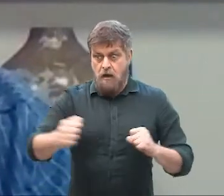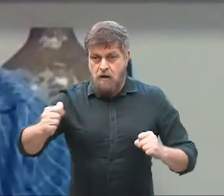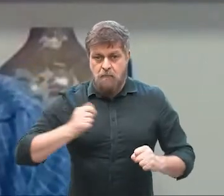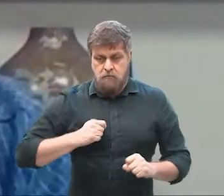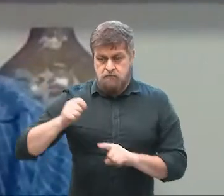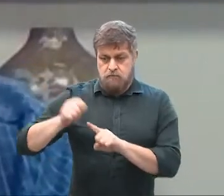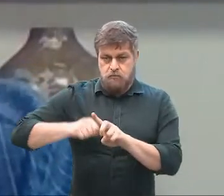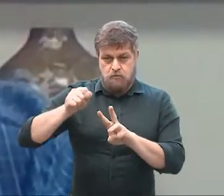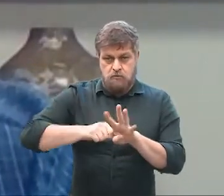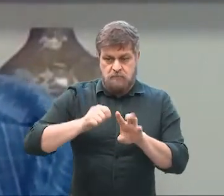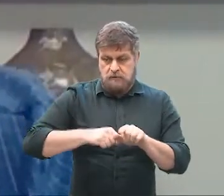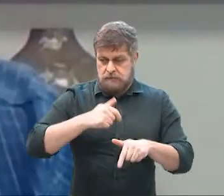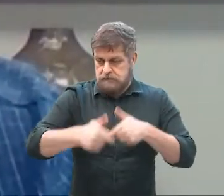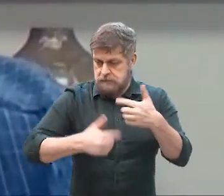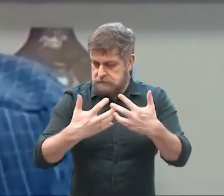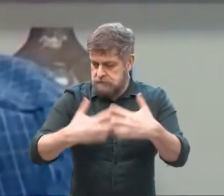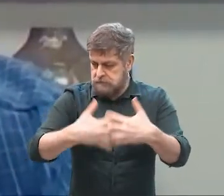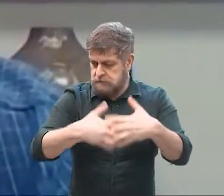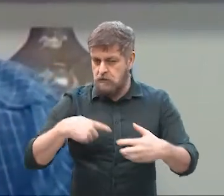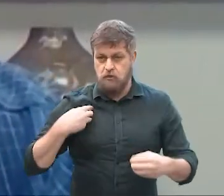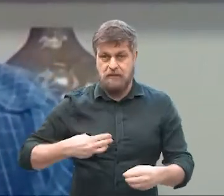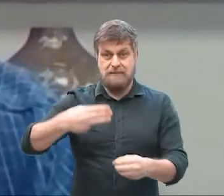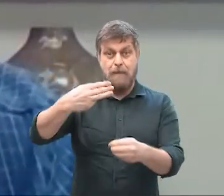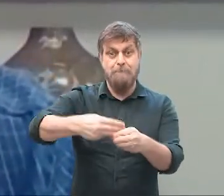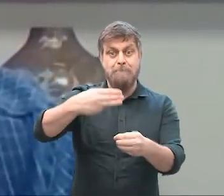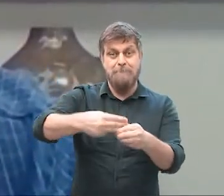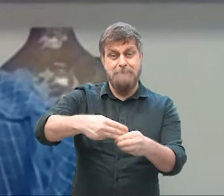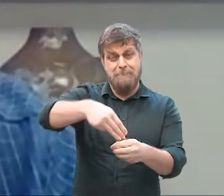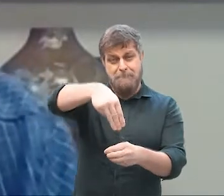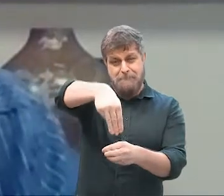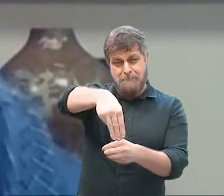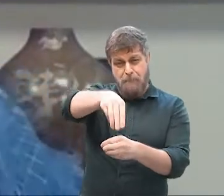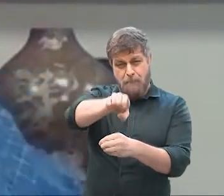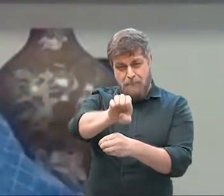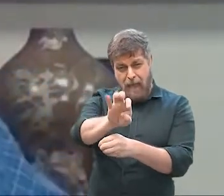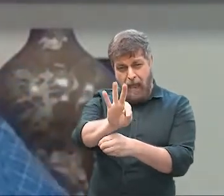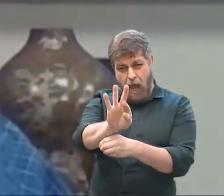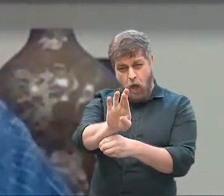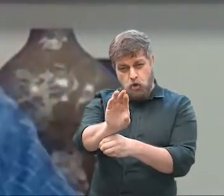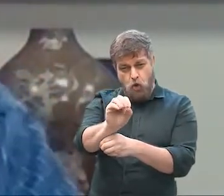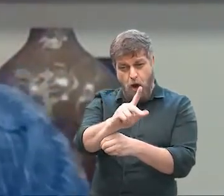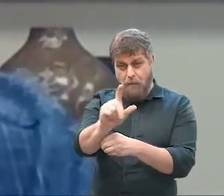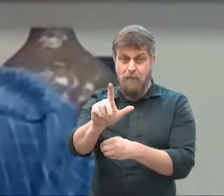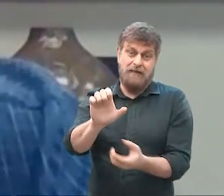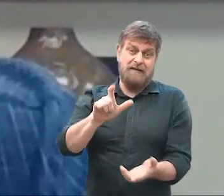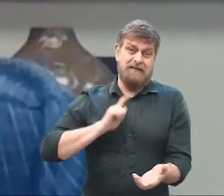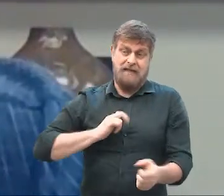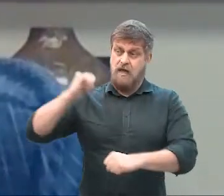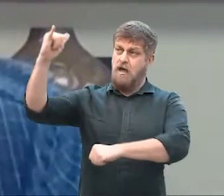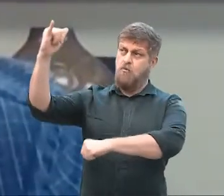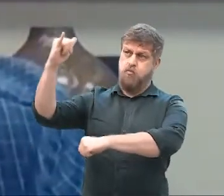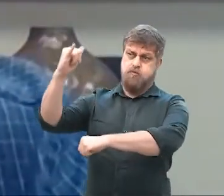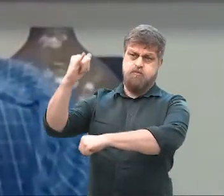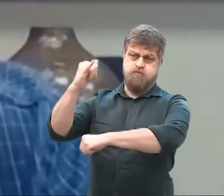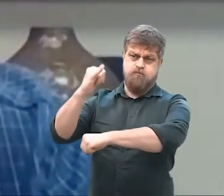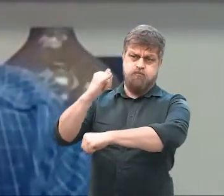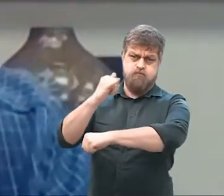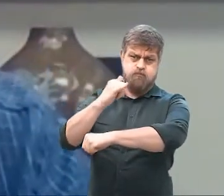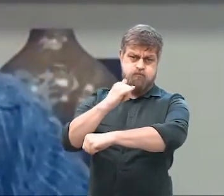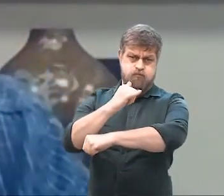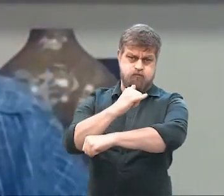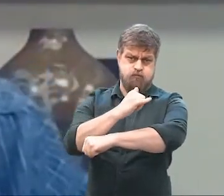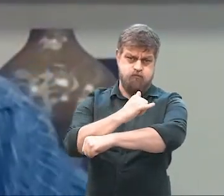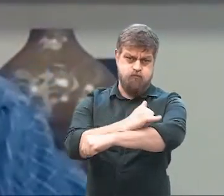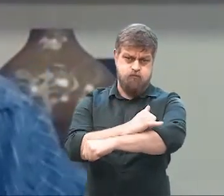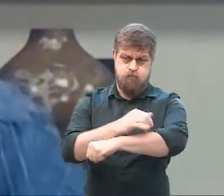últimos meses. Nos tornamos metrópole, não é por acaso. Temos o maior aeroporto de cargas do Brasil.